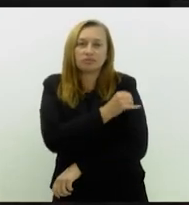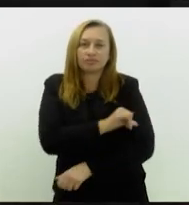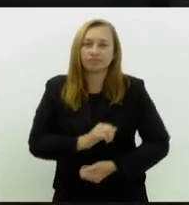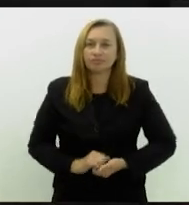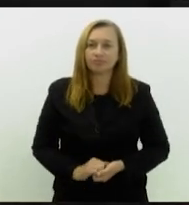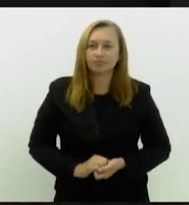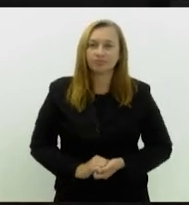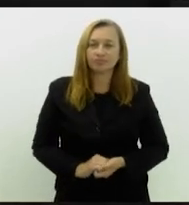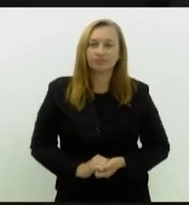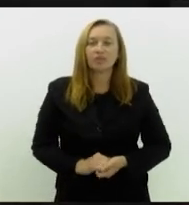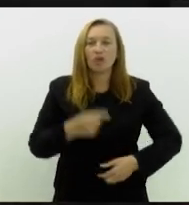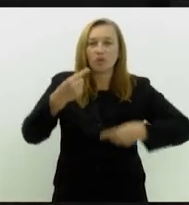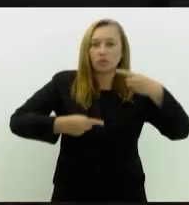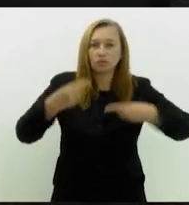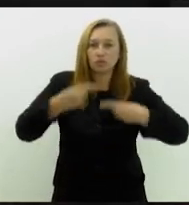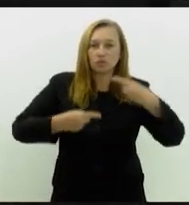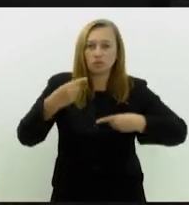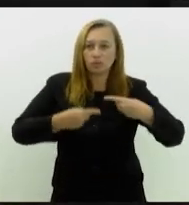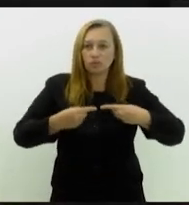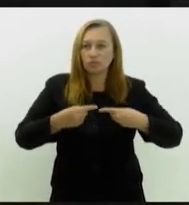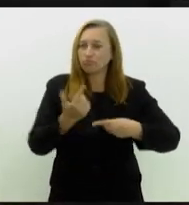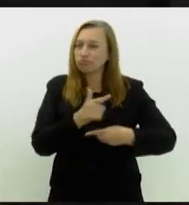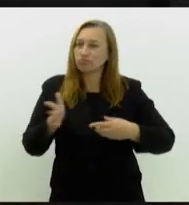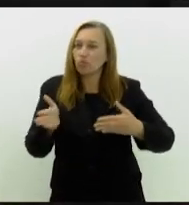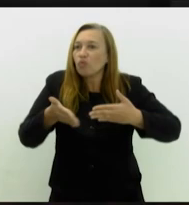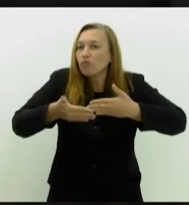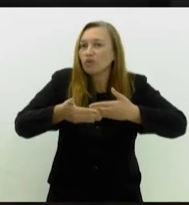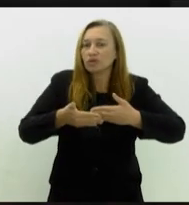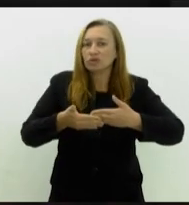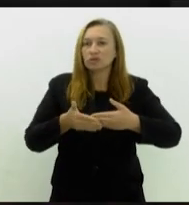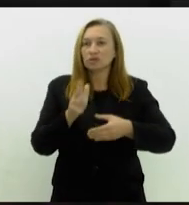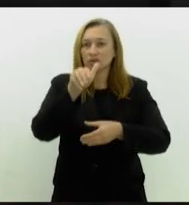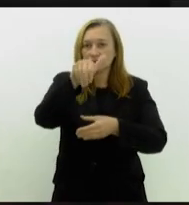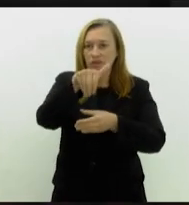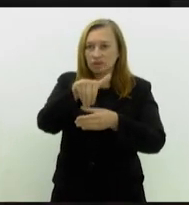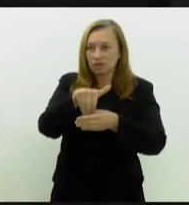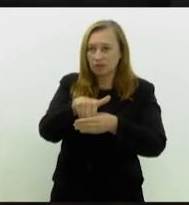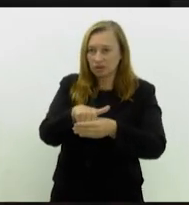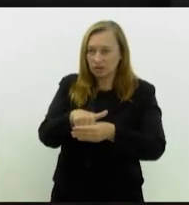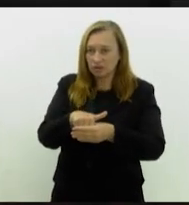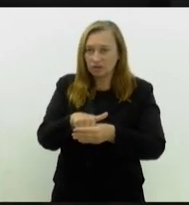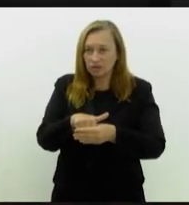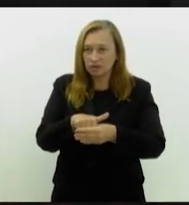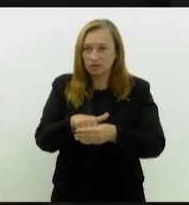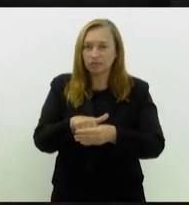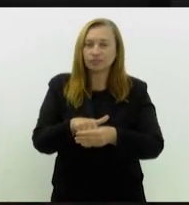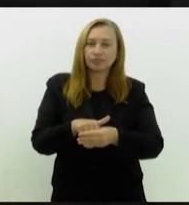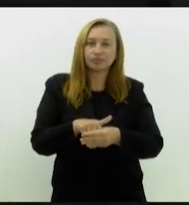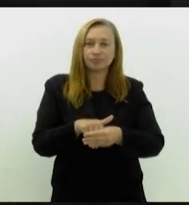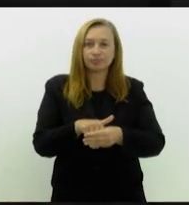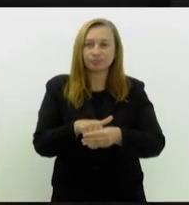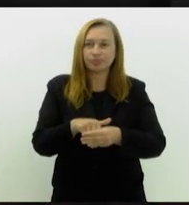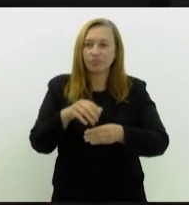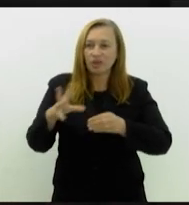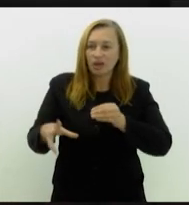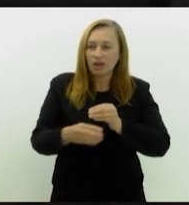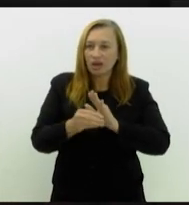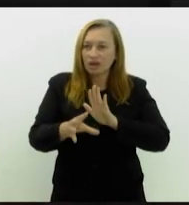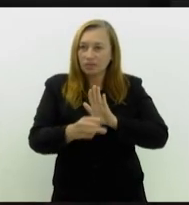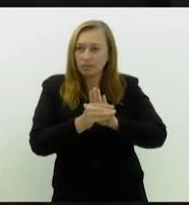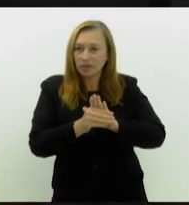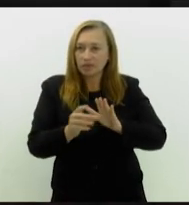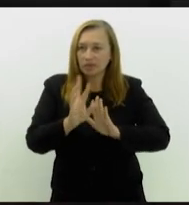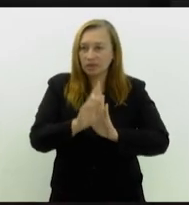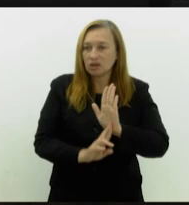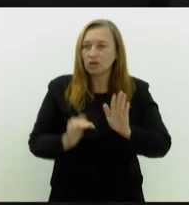Janeiro em discussão não havendo quem quera discutir encerrada a discussão em votação a emenda de redação